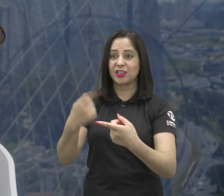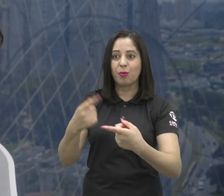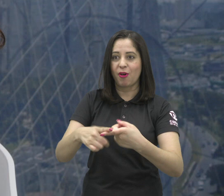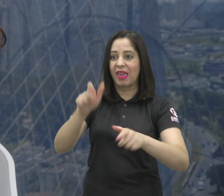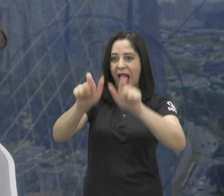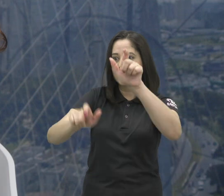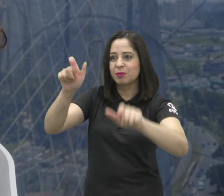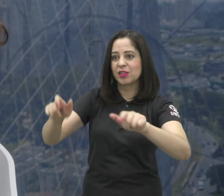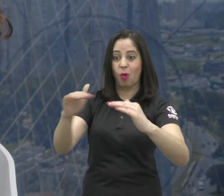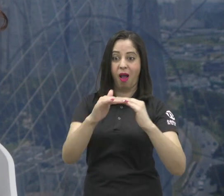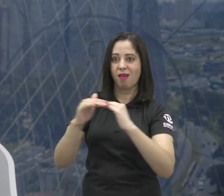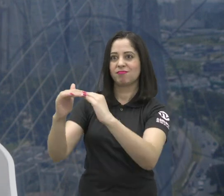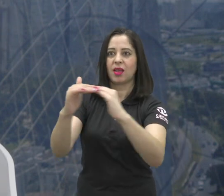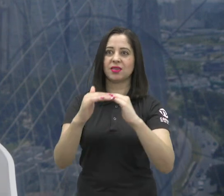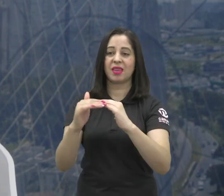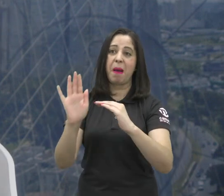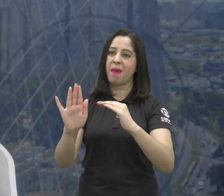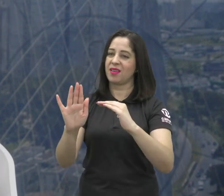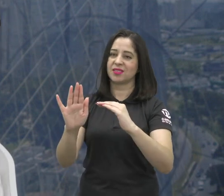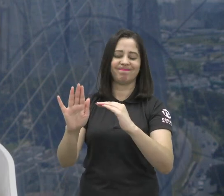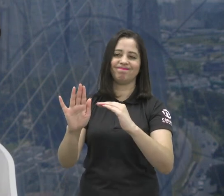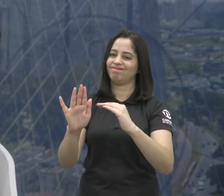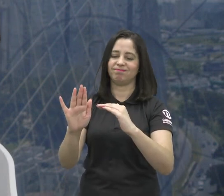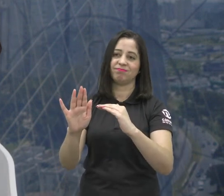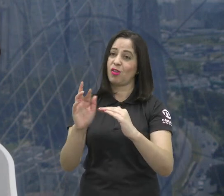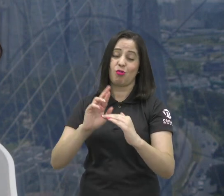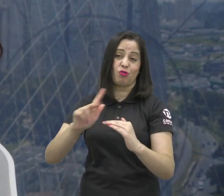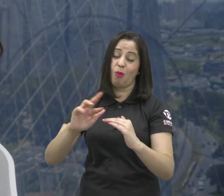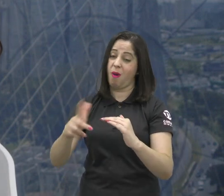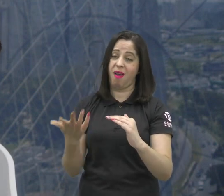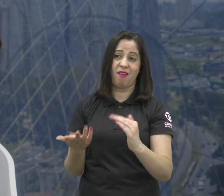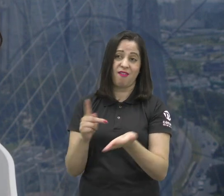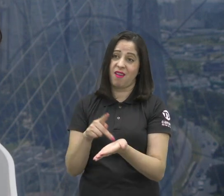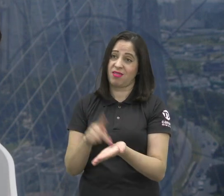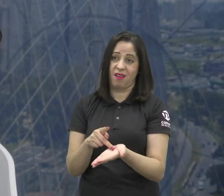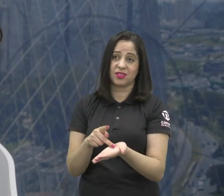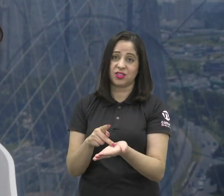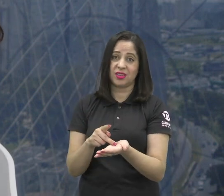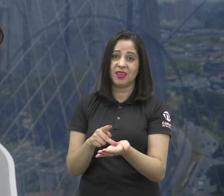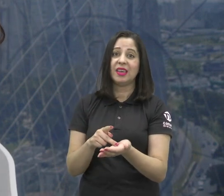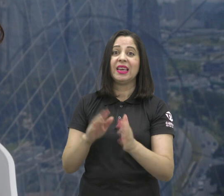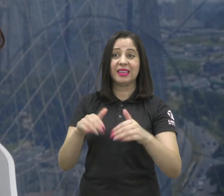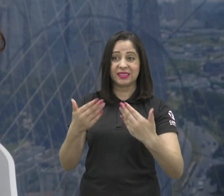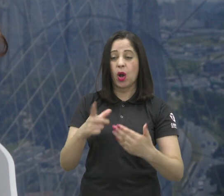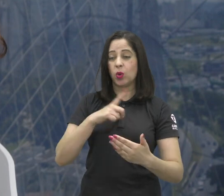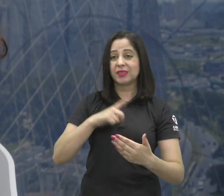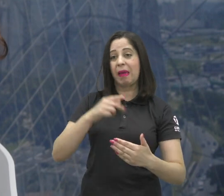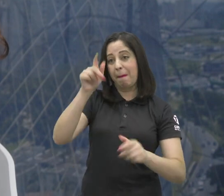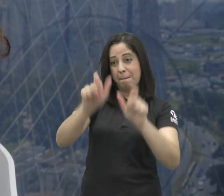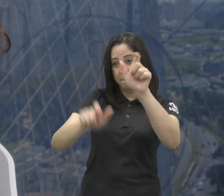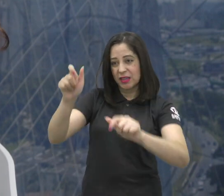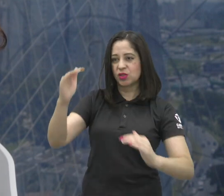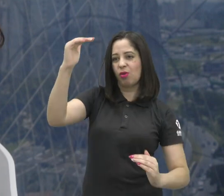dessa solidariedade. Mas a gente sabe que não é assim, no dia a dia, na realidade. Então, a gente lida diariamente,